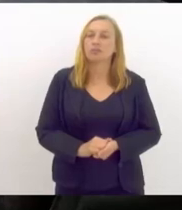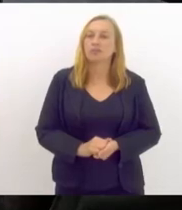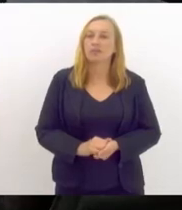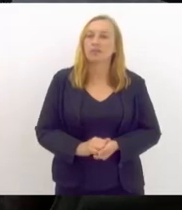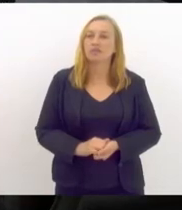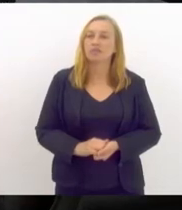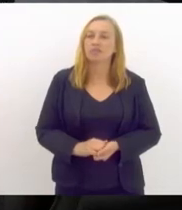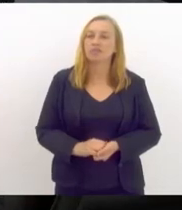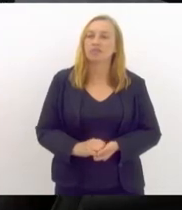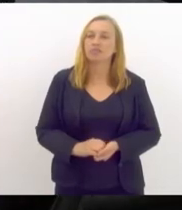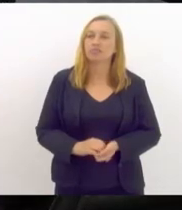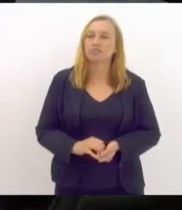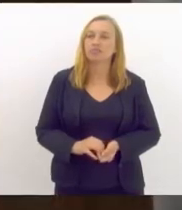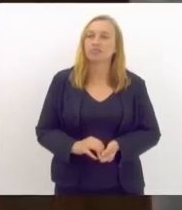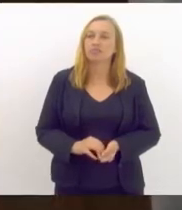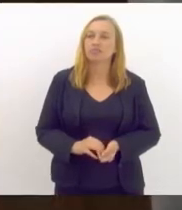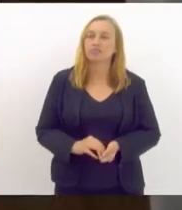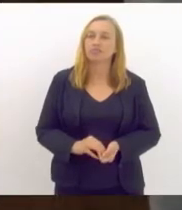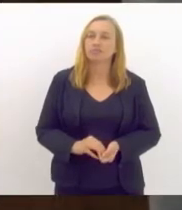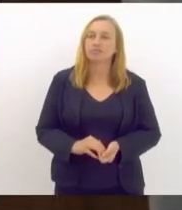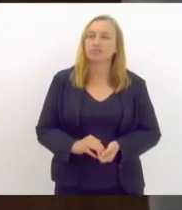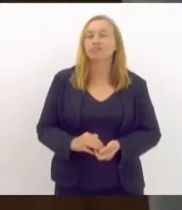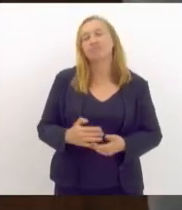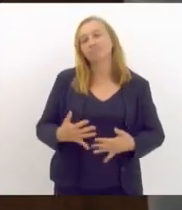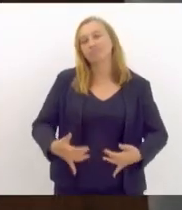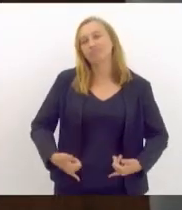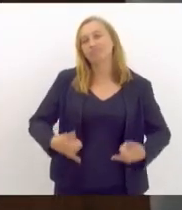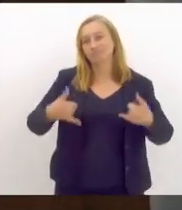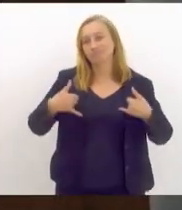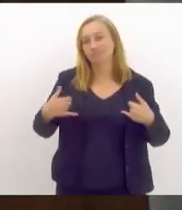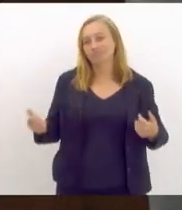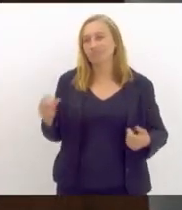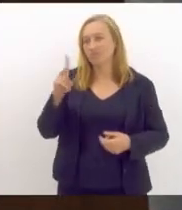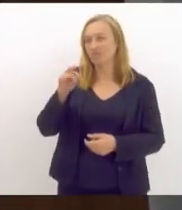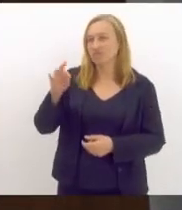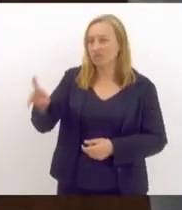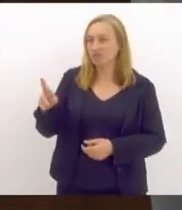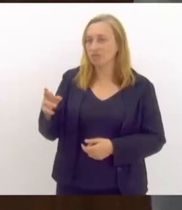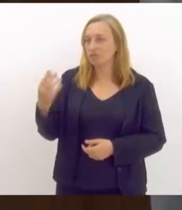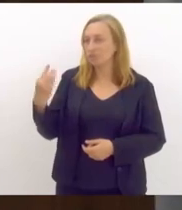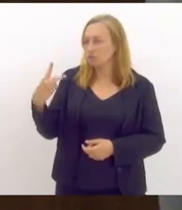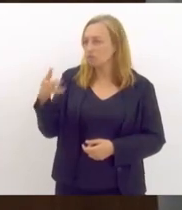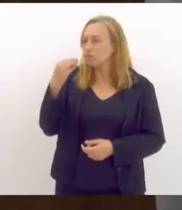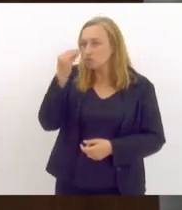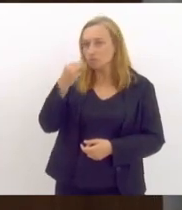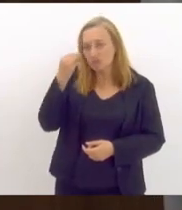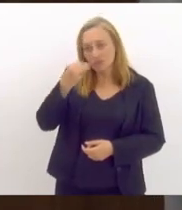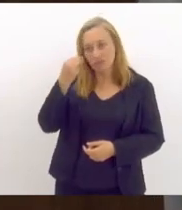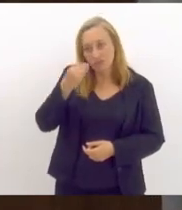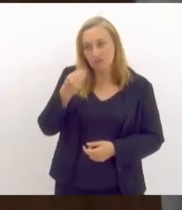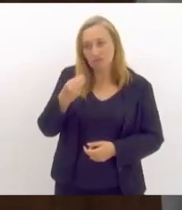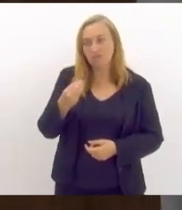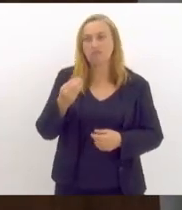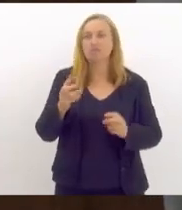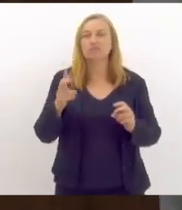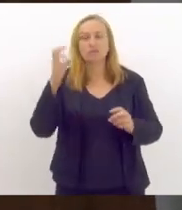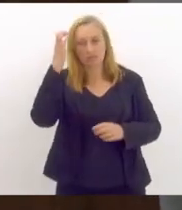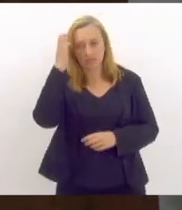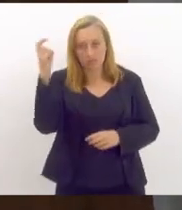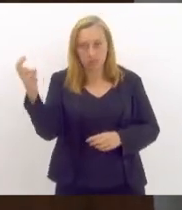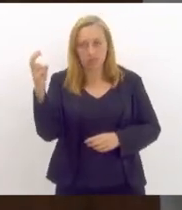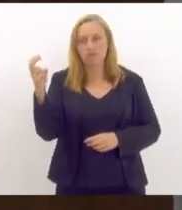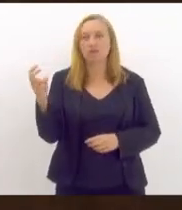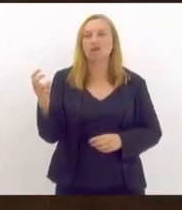colocar aqui fica é de bom É uma honra ter o Victor Júnior com a sua experiência né com a questão cultural em Niterói